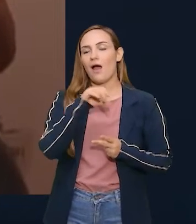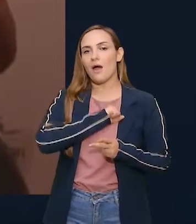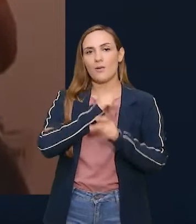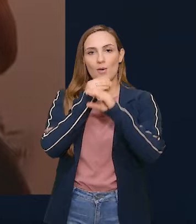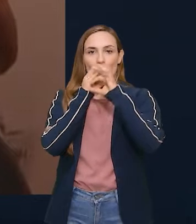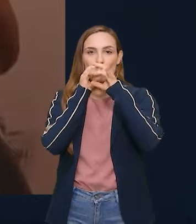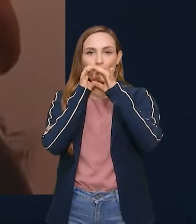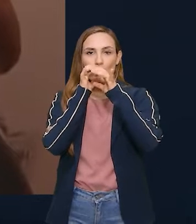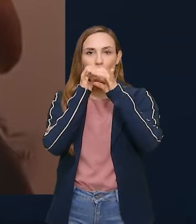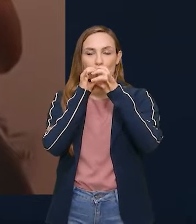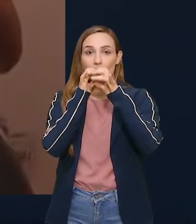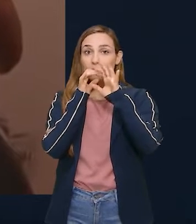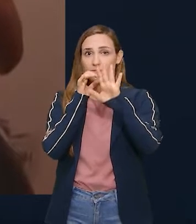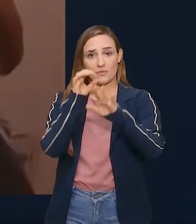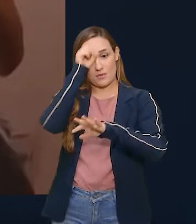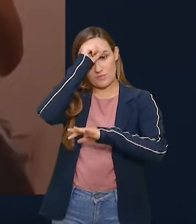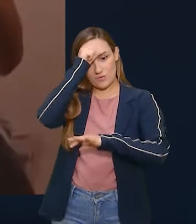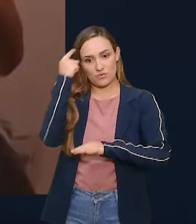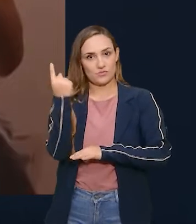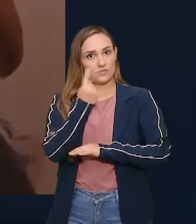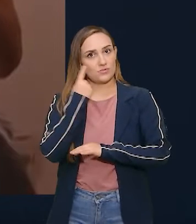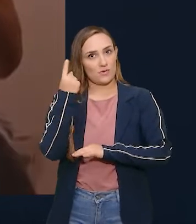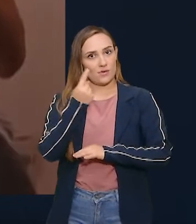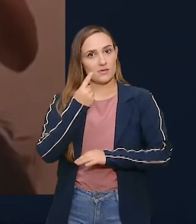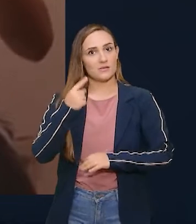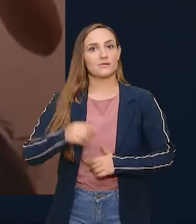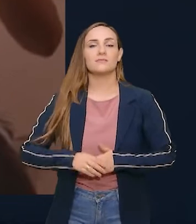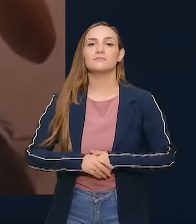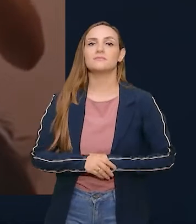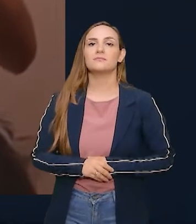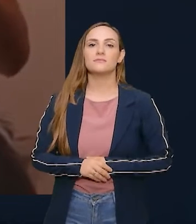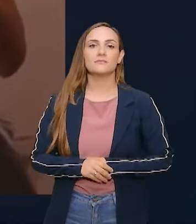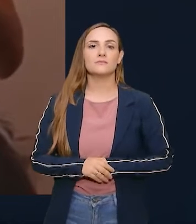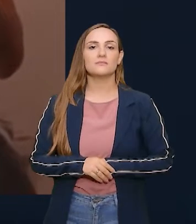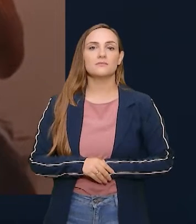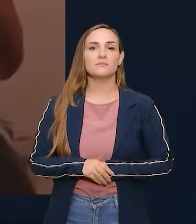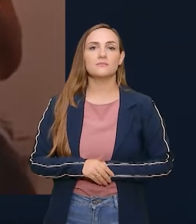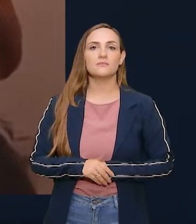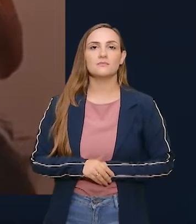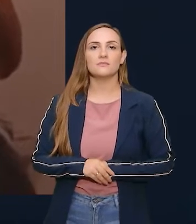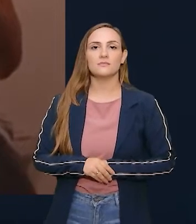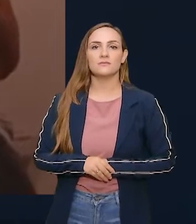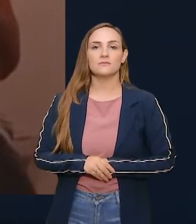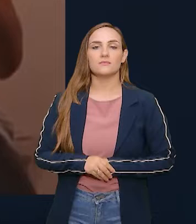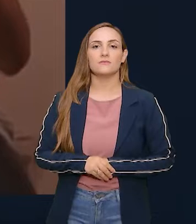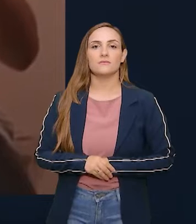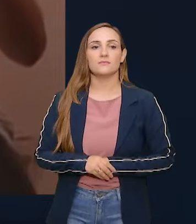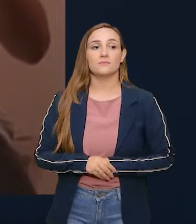jeito tocando flauta. E detalhe, aprenderam tudo sozinhas.